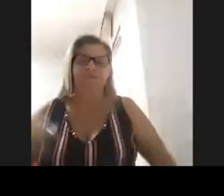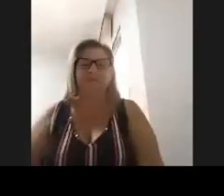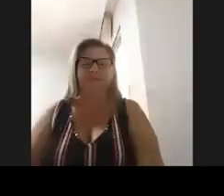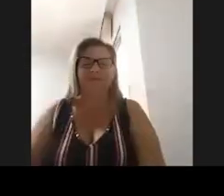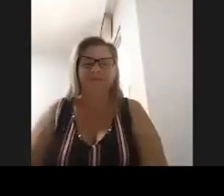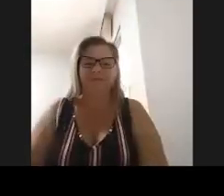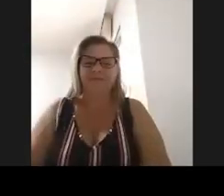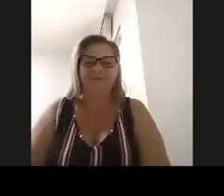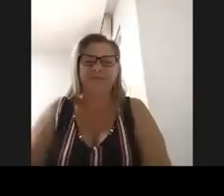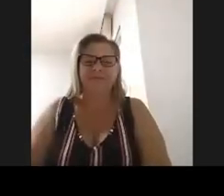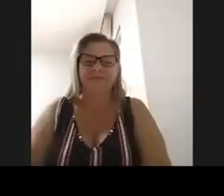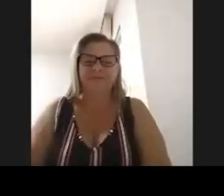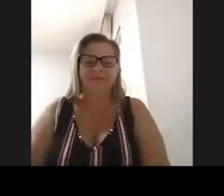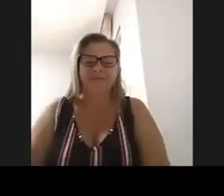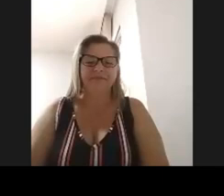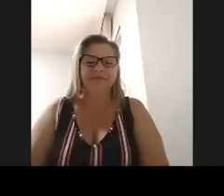curso?